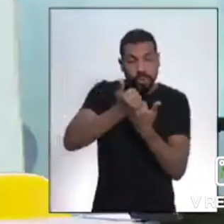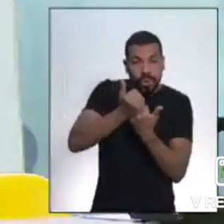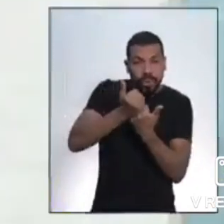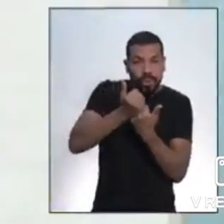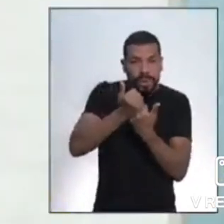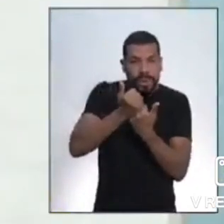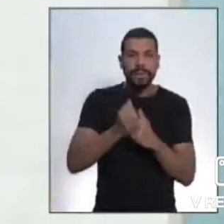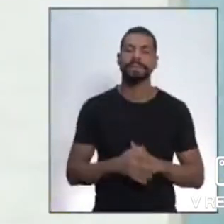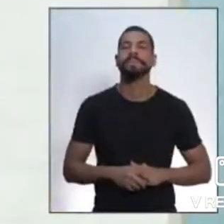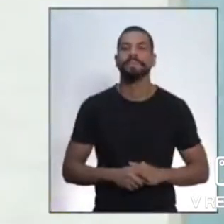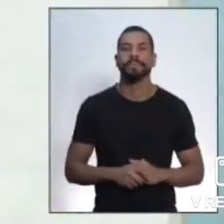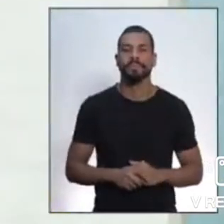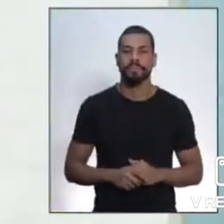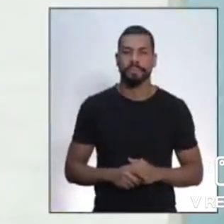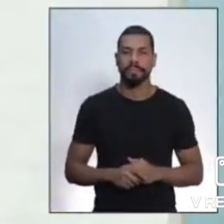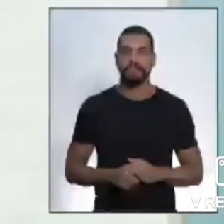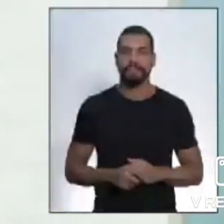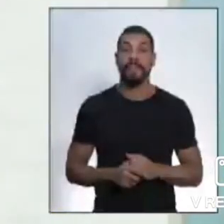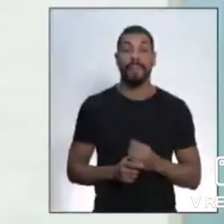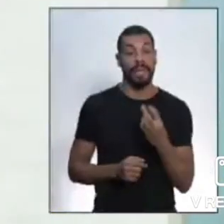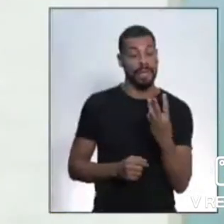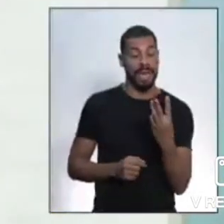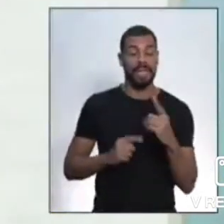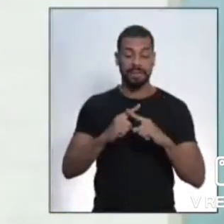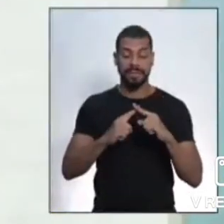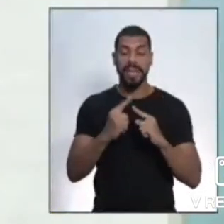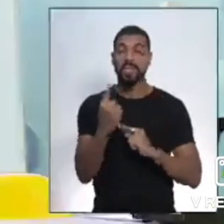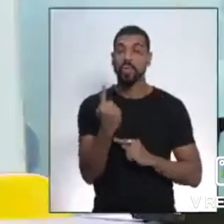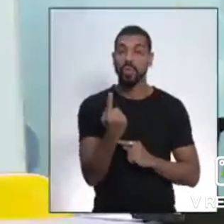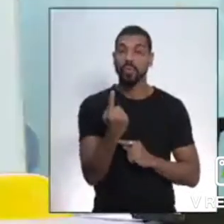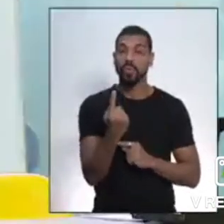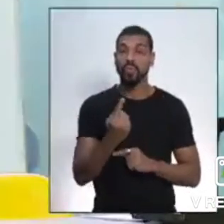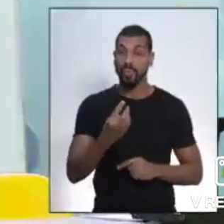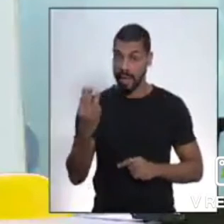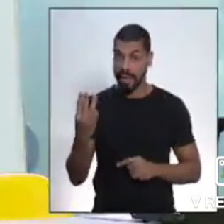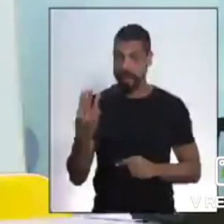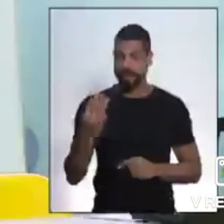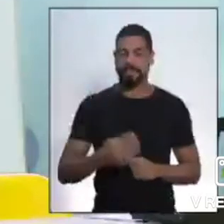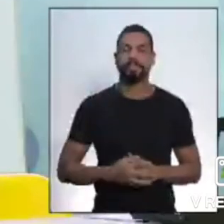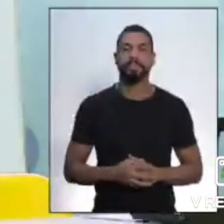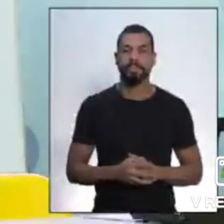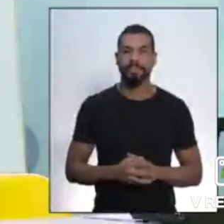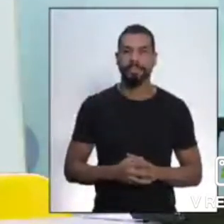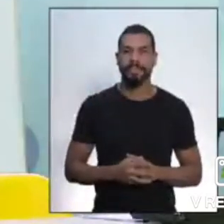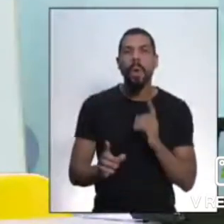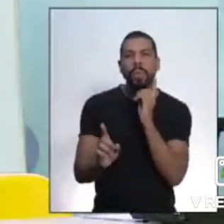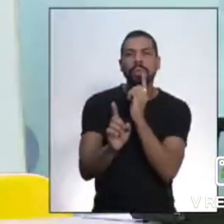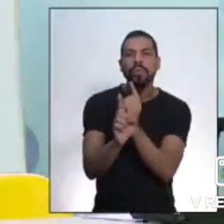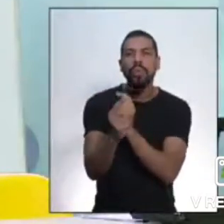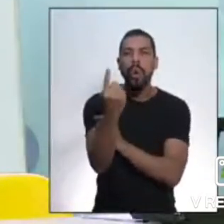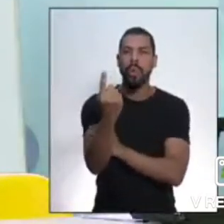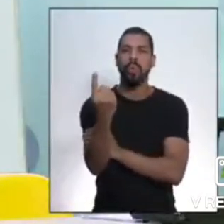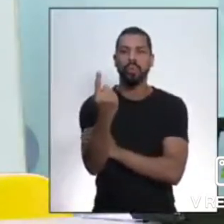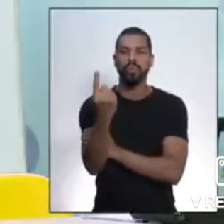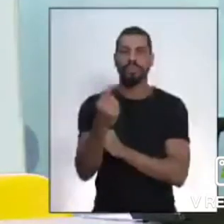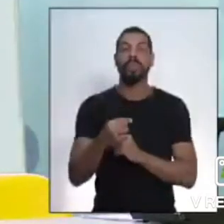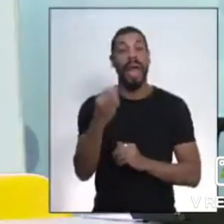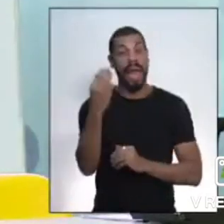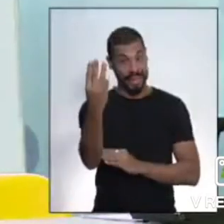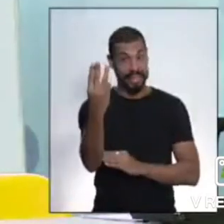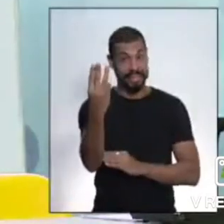1. 3 vezes 1, 3. Então, é o meu primeiro termo aqui, ó,